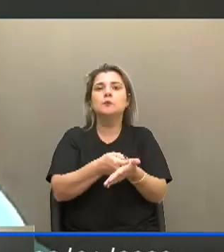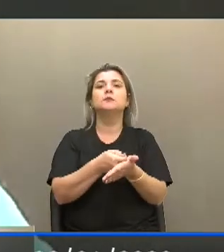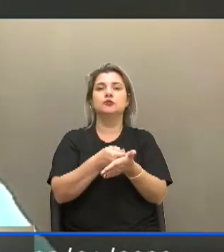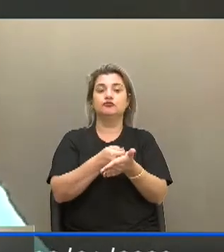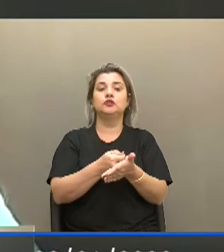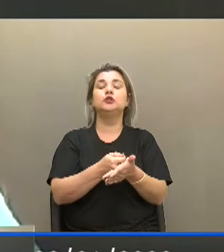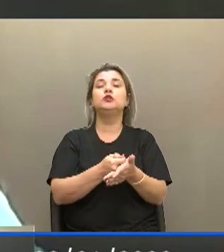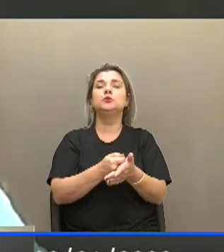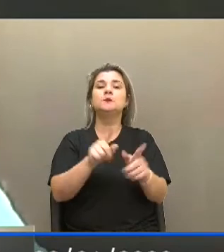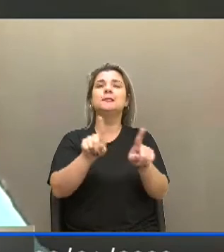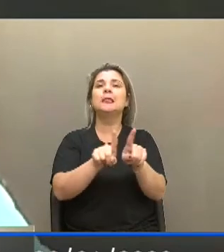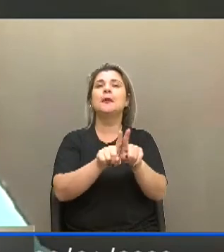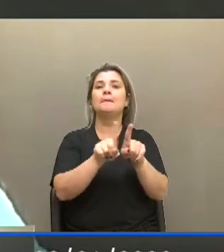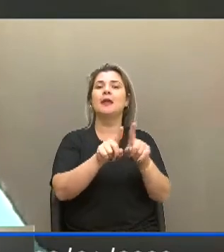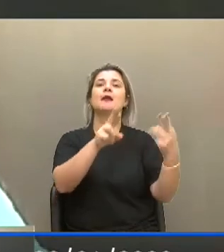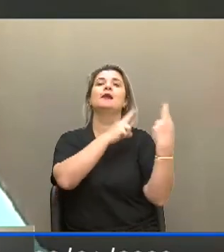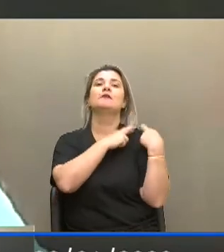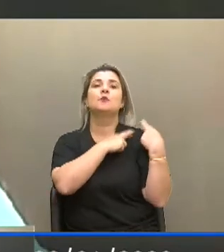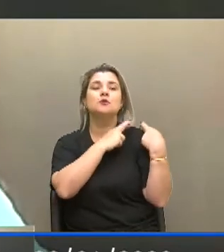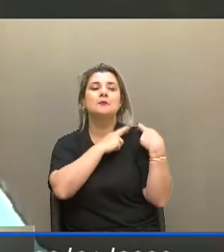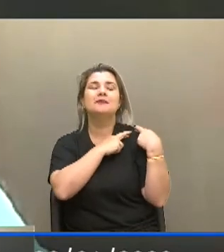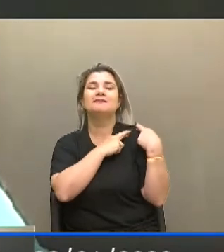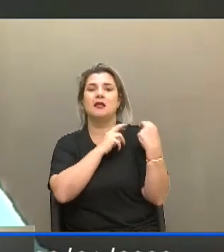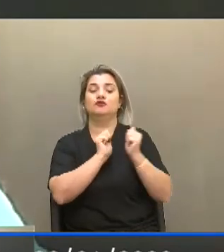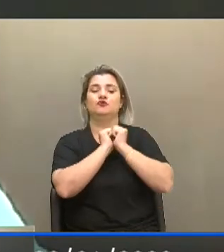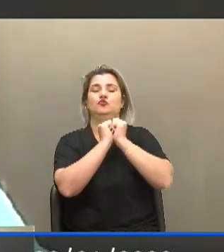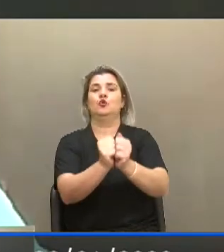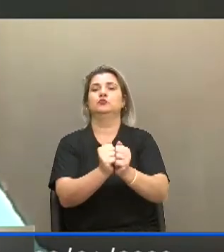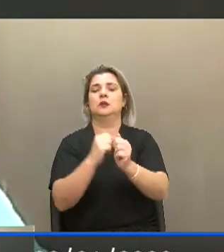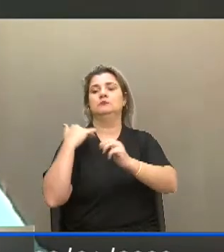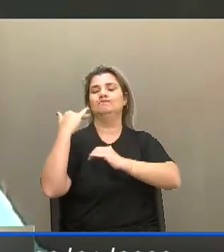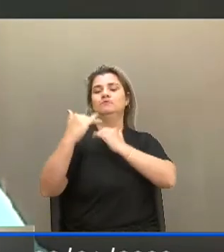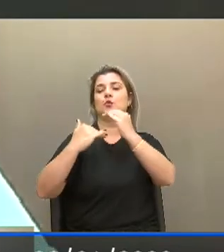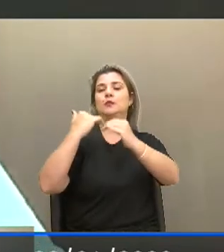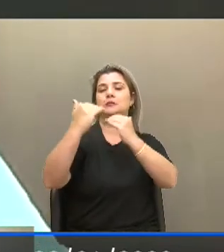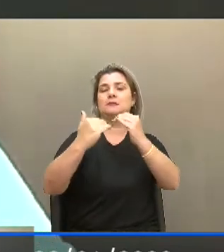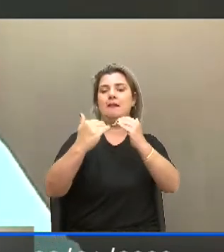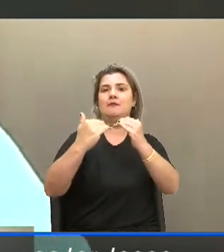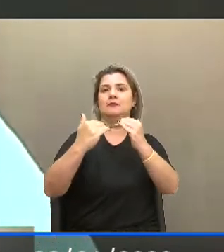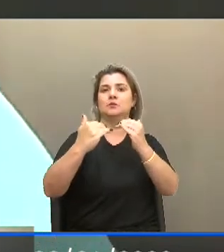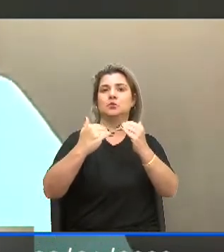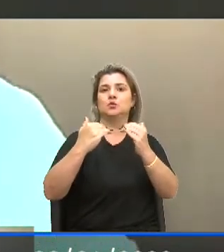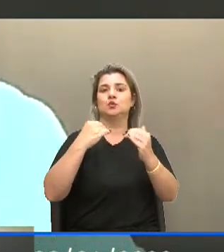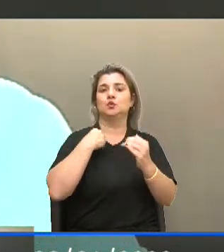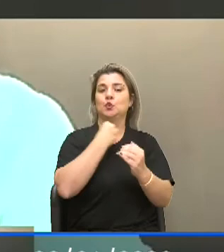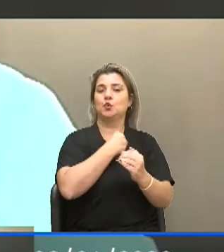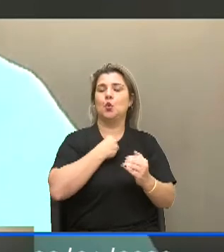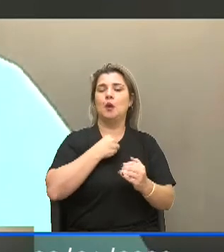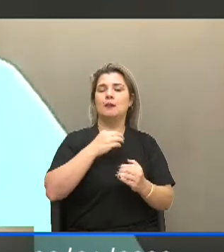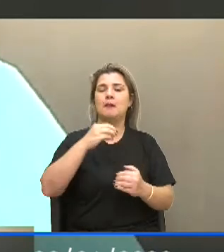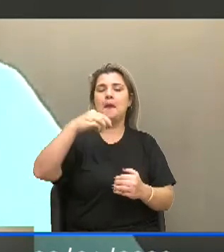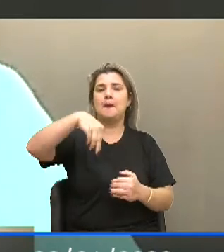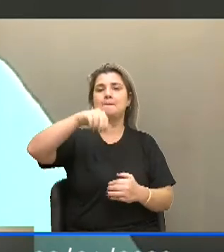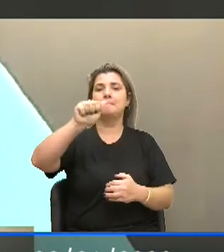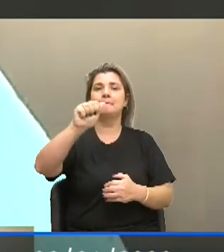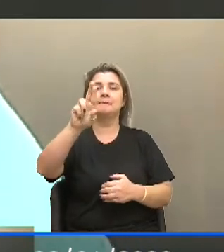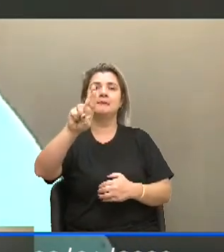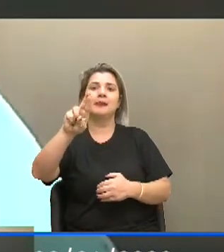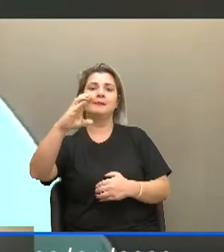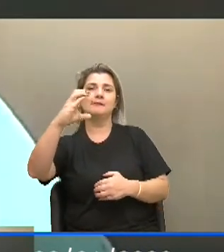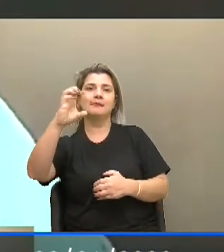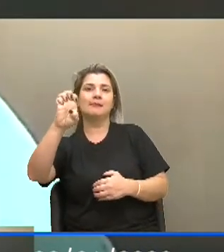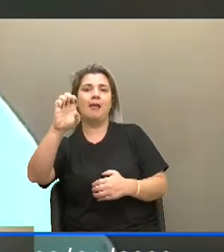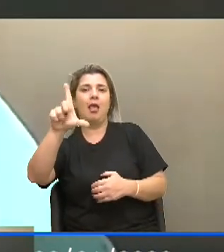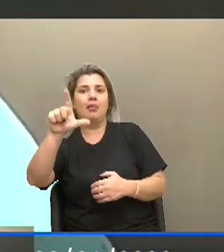uma responsabilidade conjunta nesse processo. Doutor Marcelo Valandro. Presidente, só se me